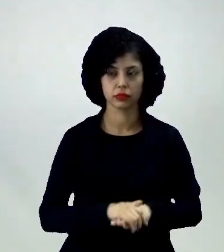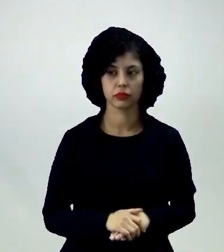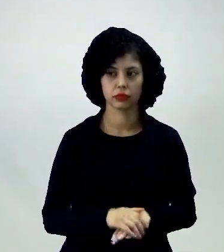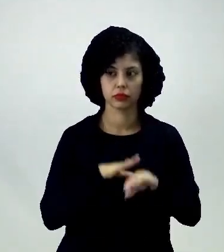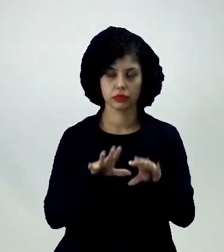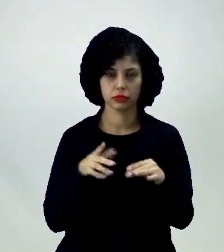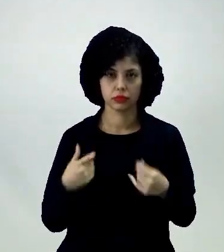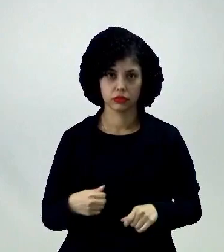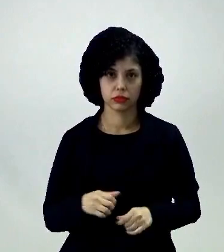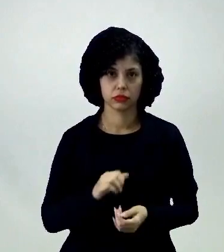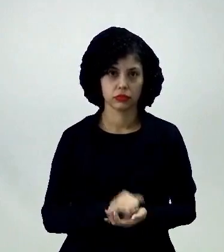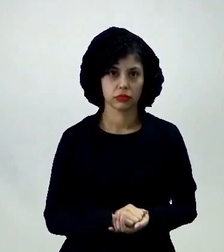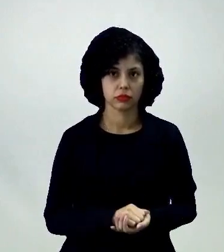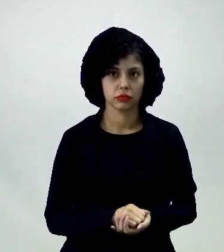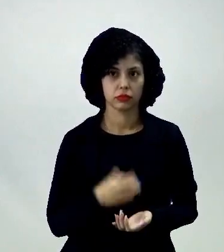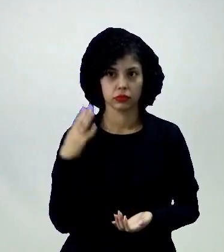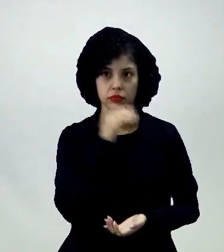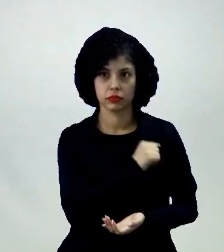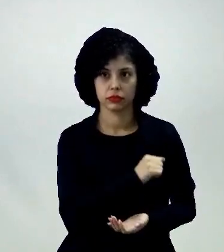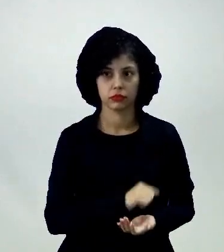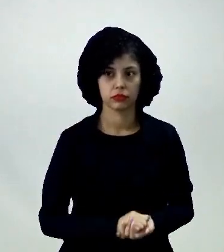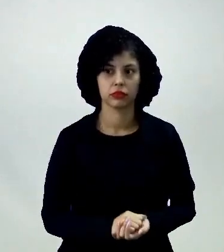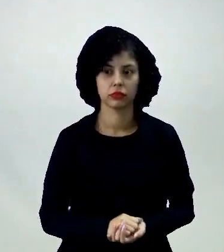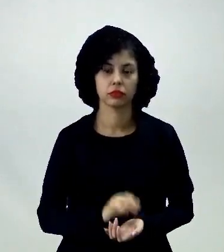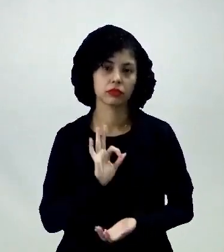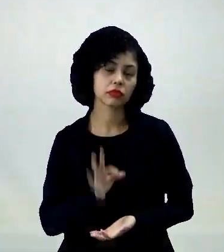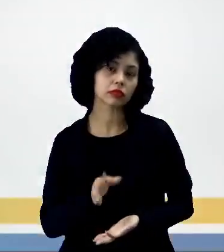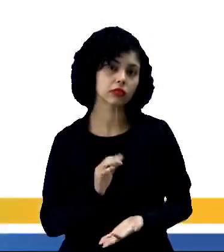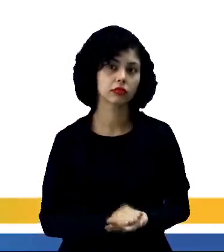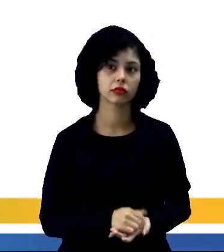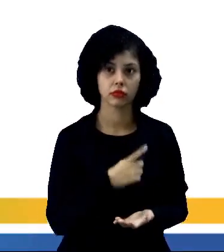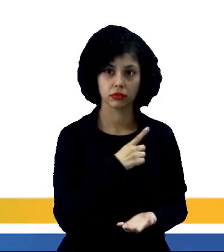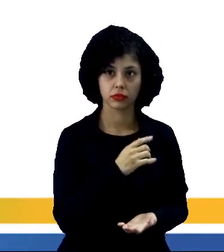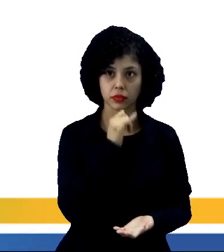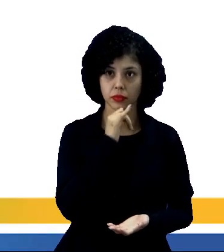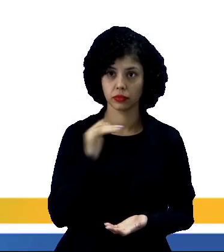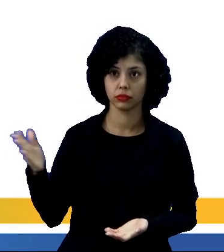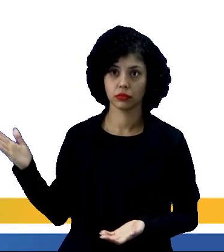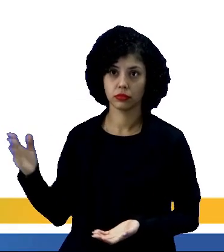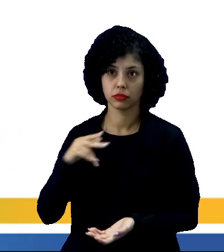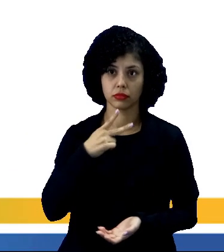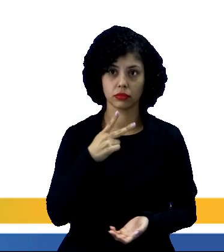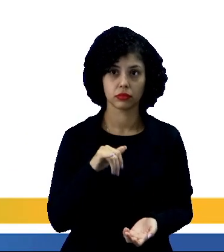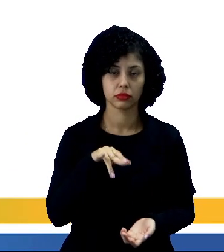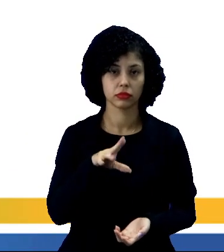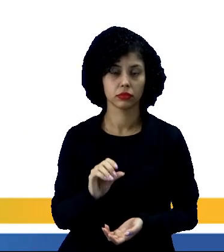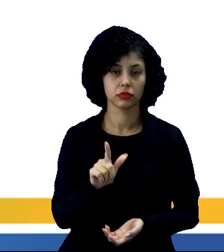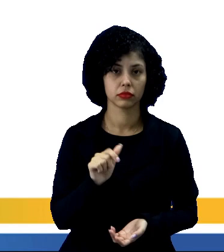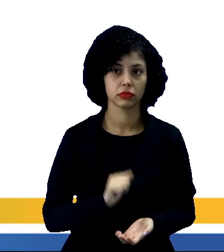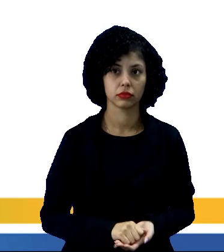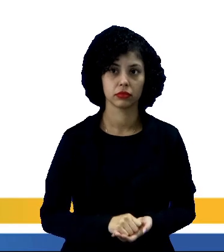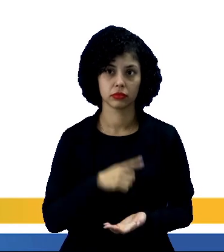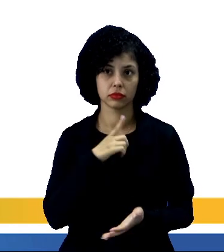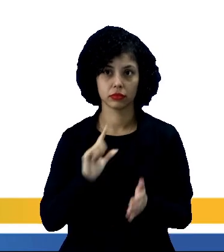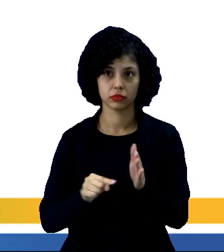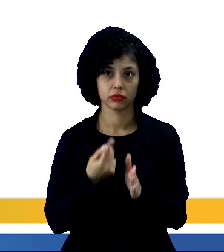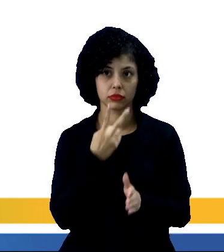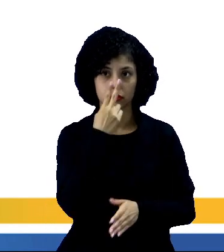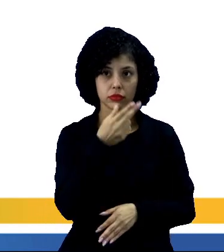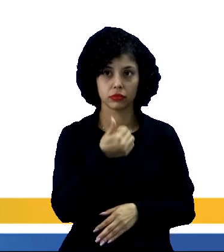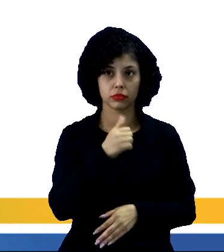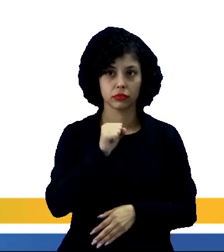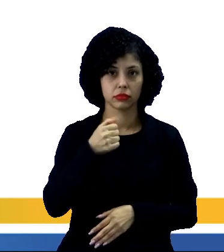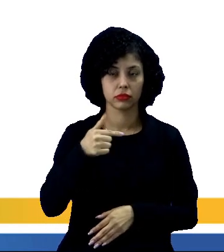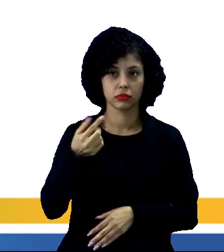é necessário criar um reprodutor rápido, certo? Aí nós temos o exemplo aqui da pianola, né? Cuja primeira aparição